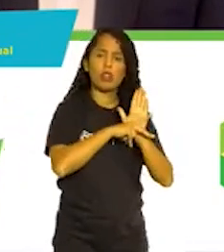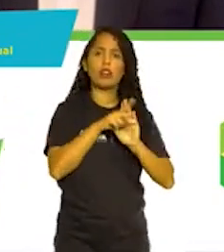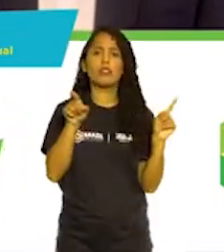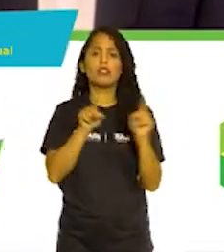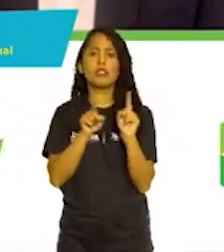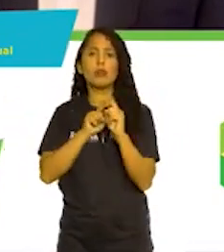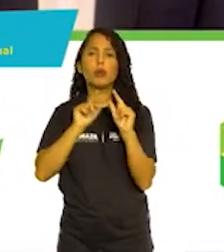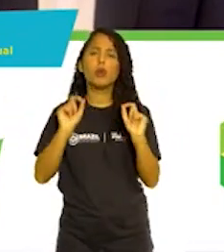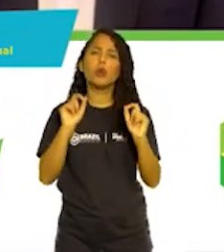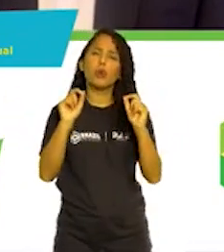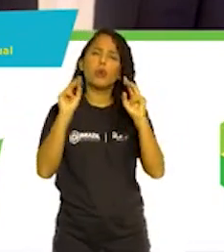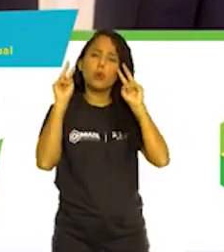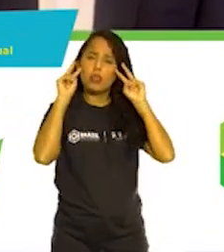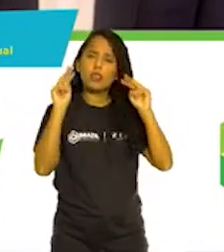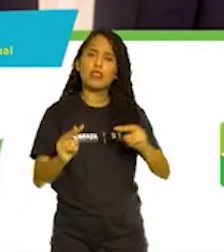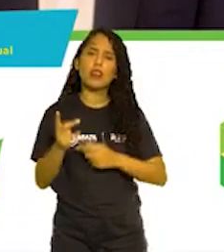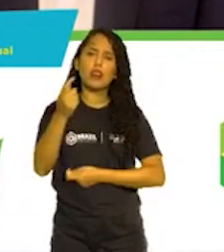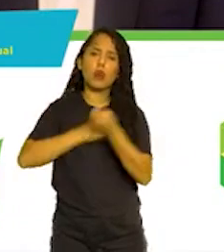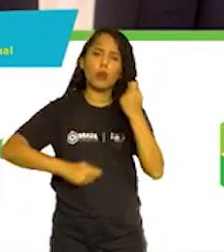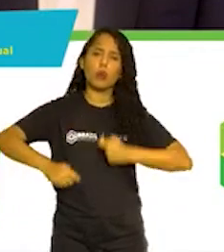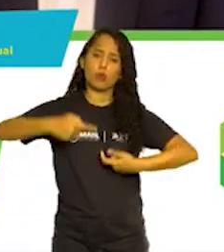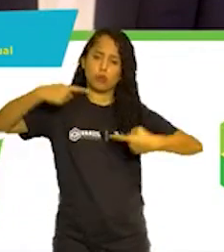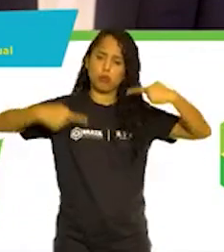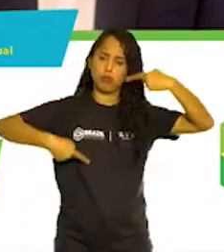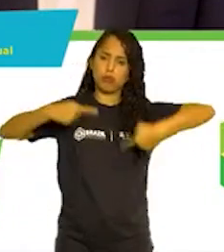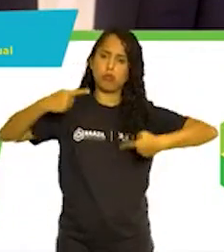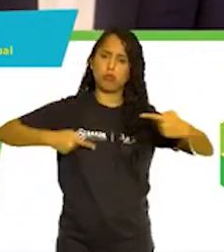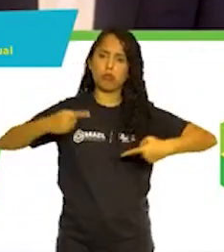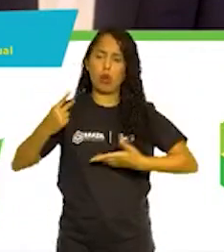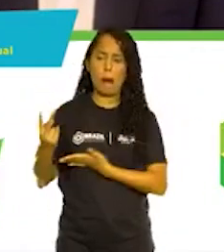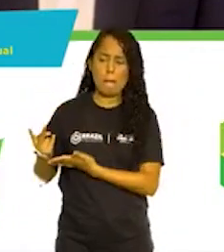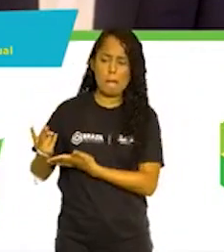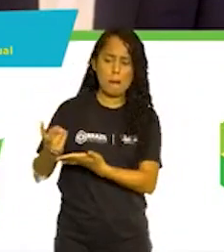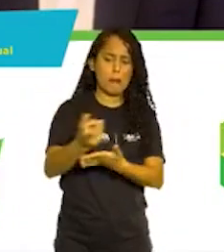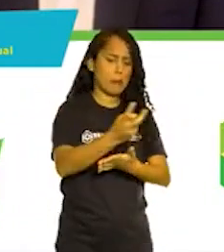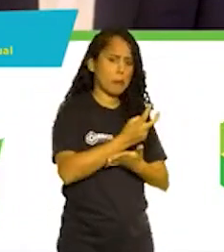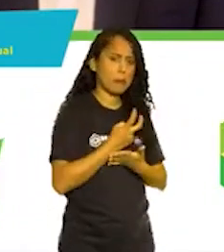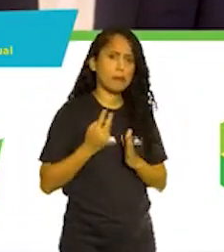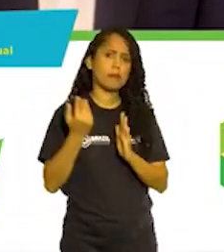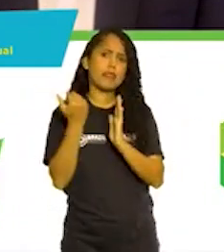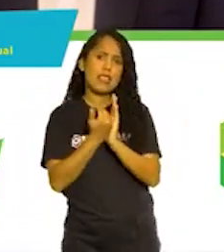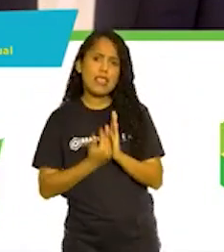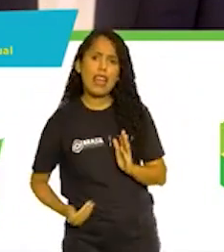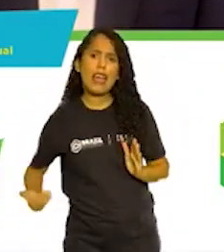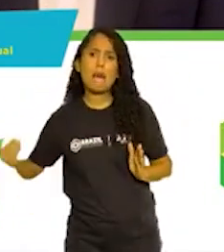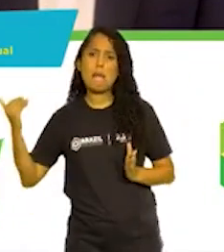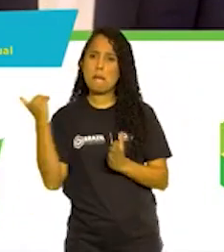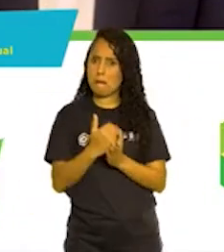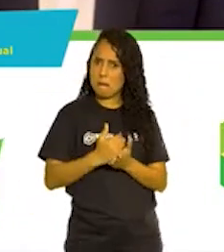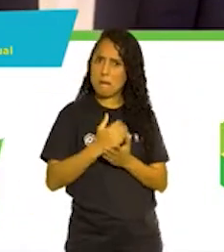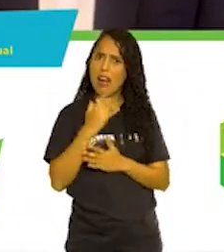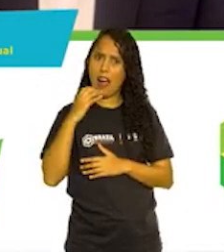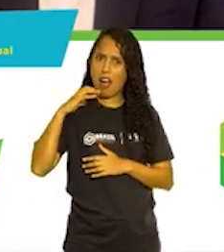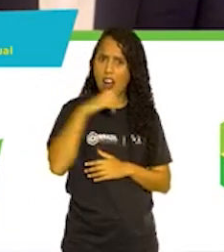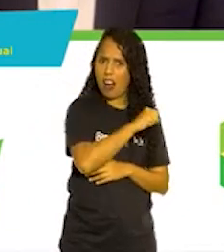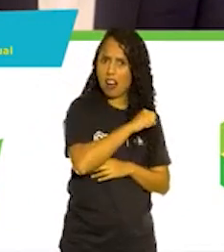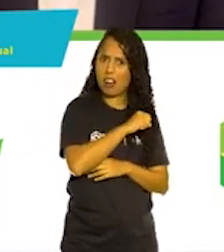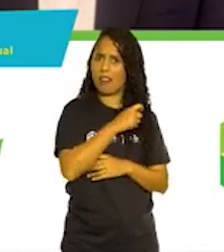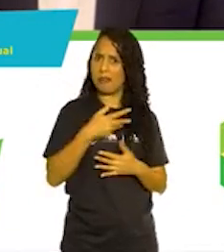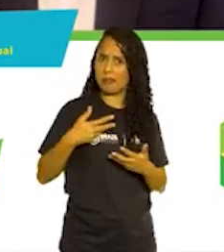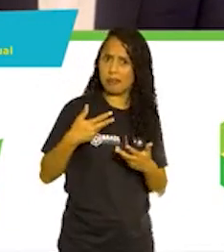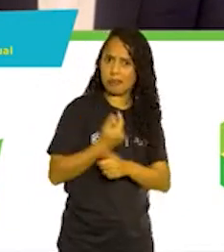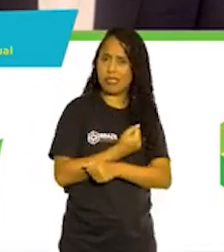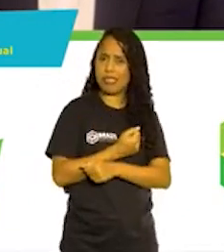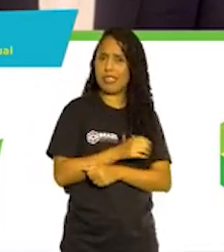é uma economia política em que a captura é muito mais veloz e eficiente do